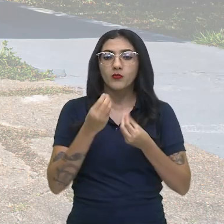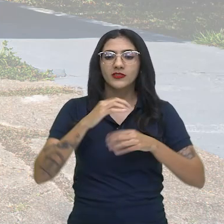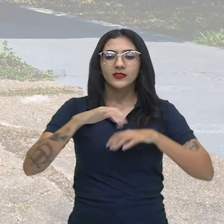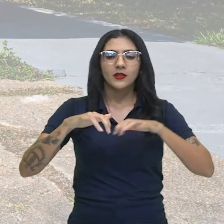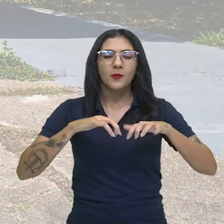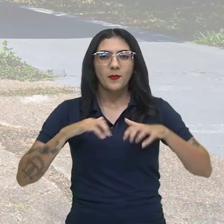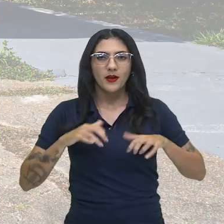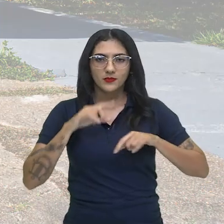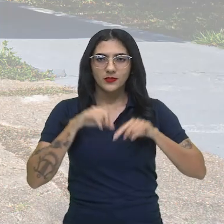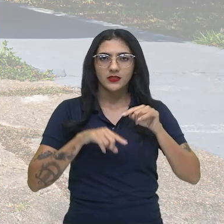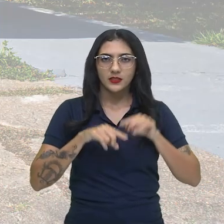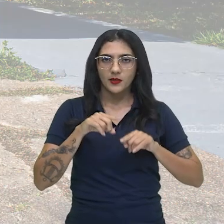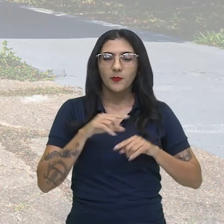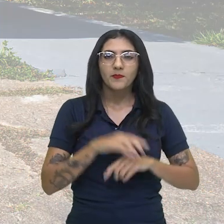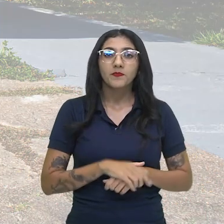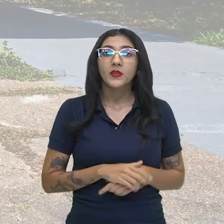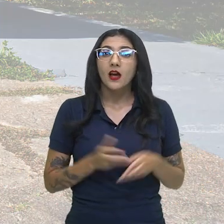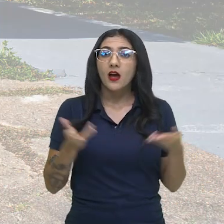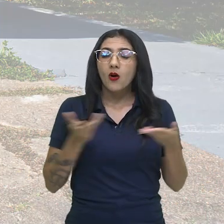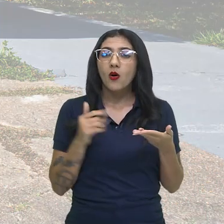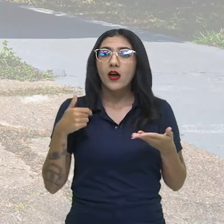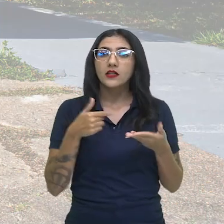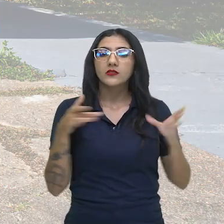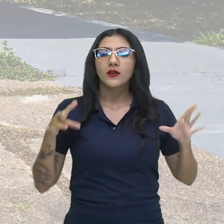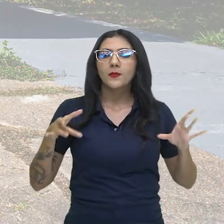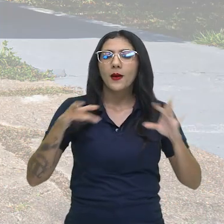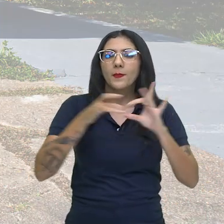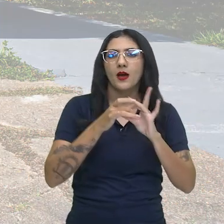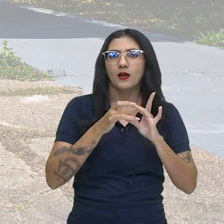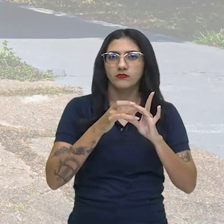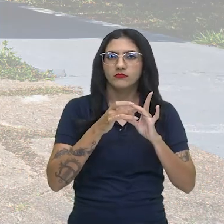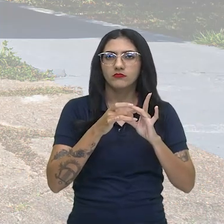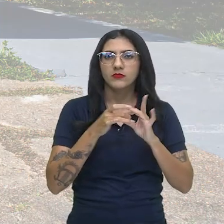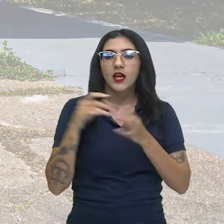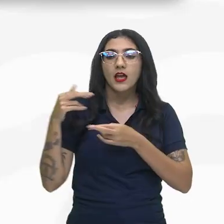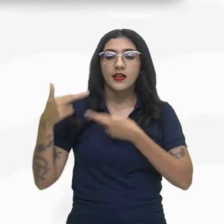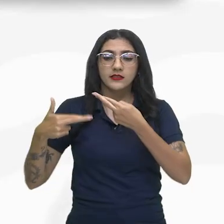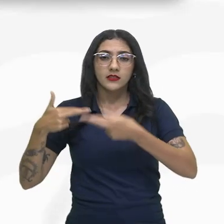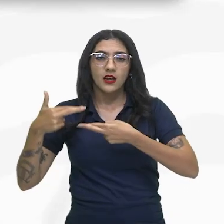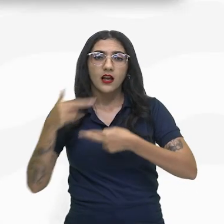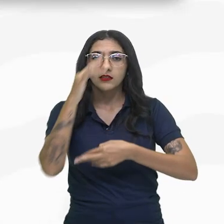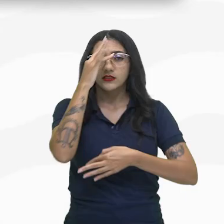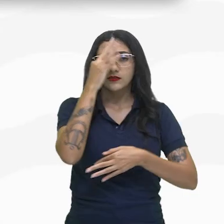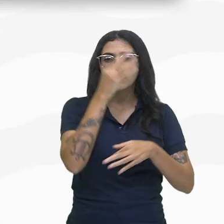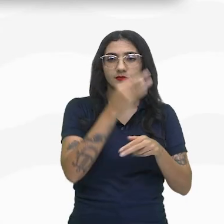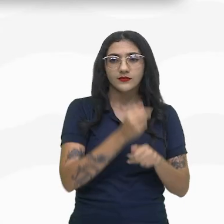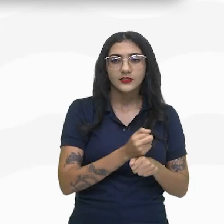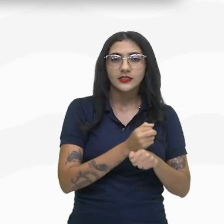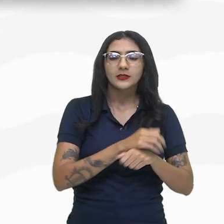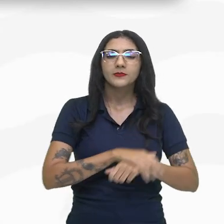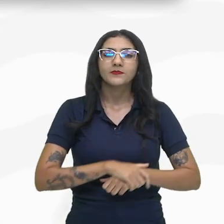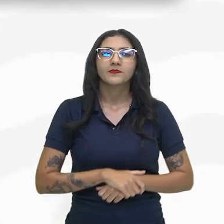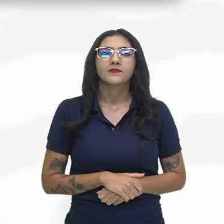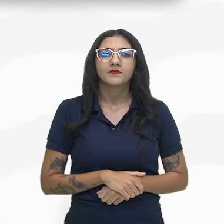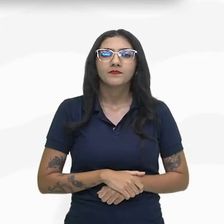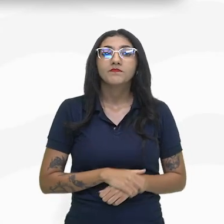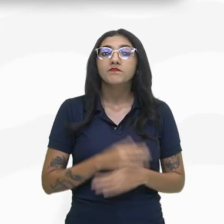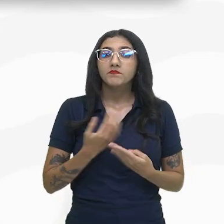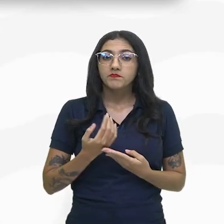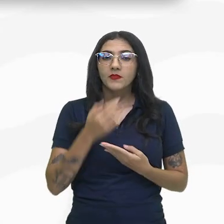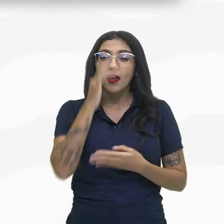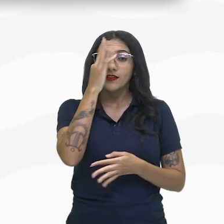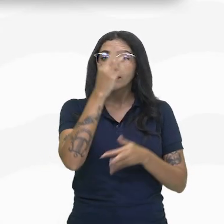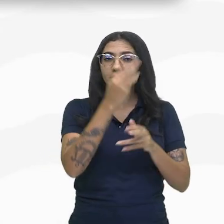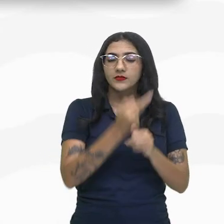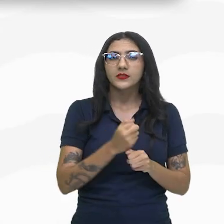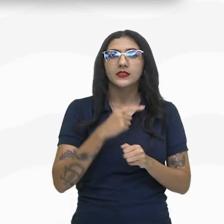uma ligação agora, né? Entre física e reciclagem. Então, veja só. A física, ela está diretamente